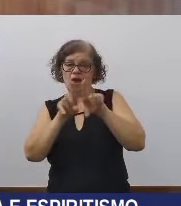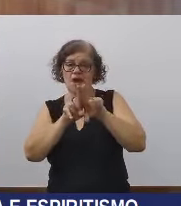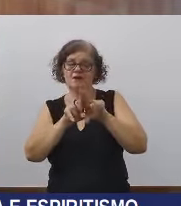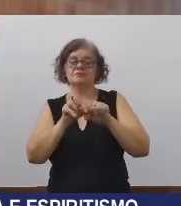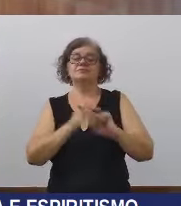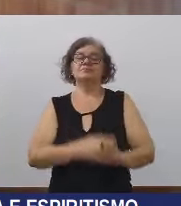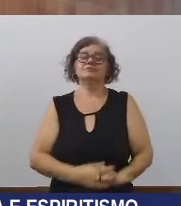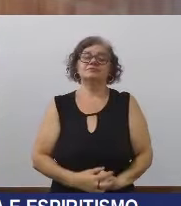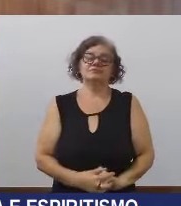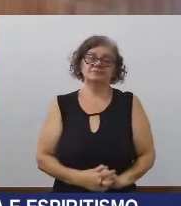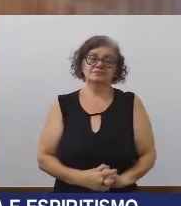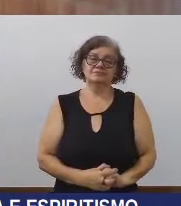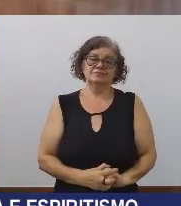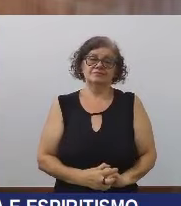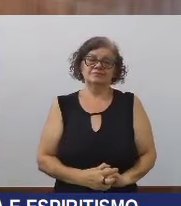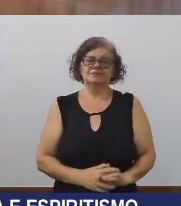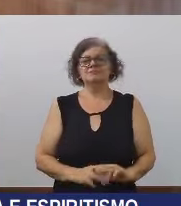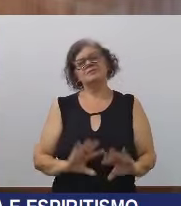gaivotas.